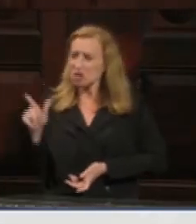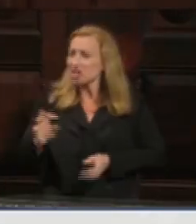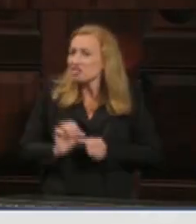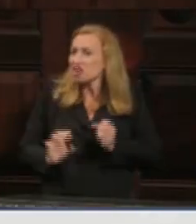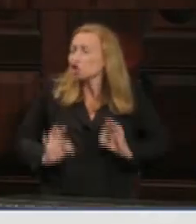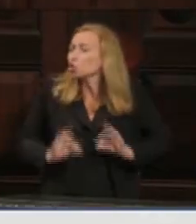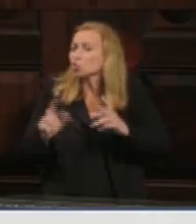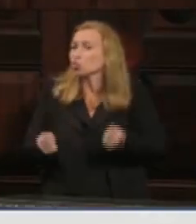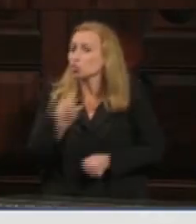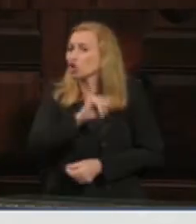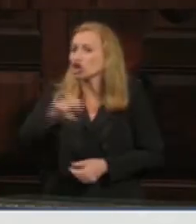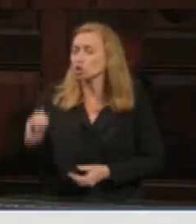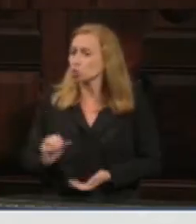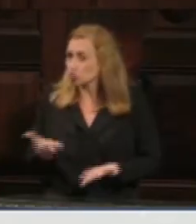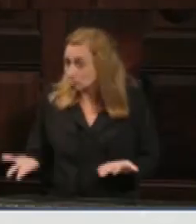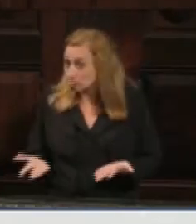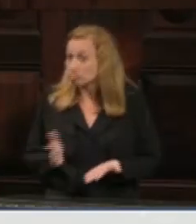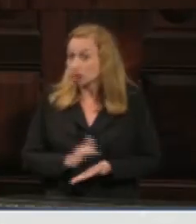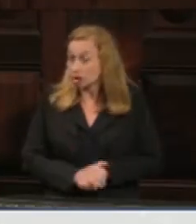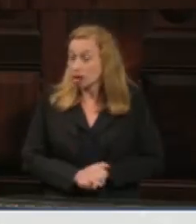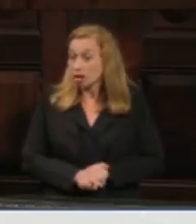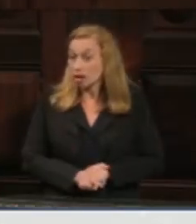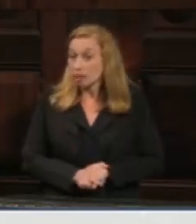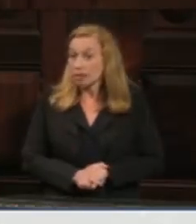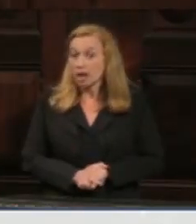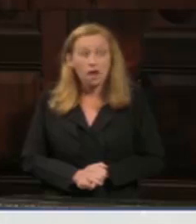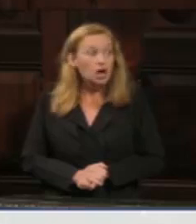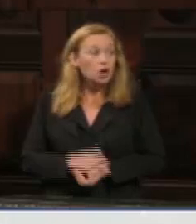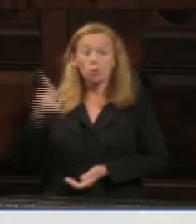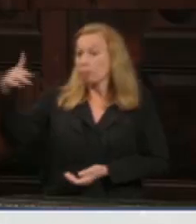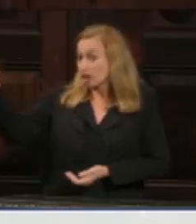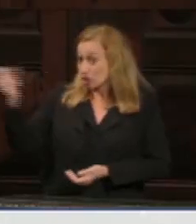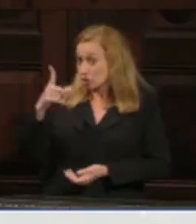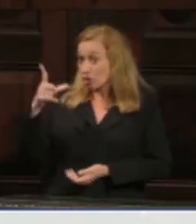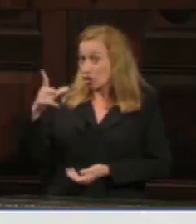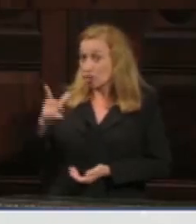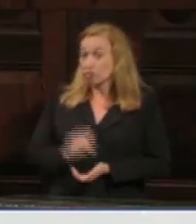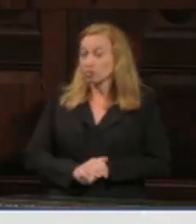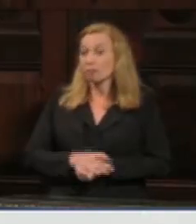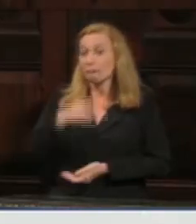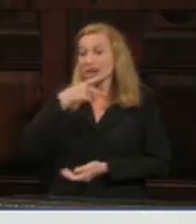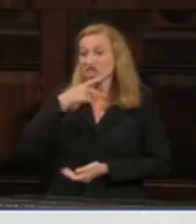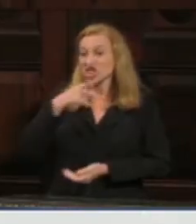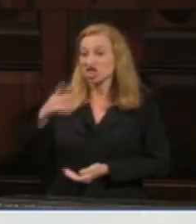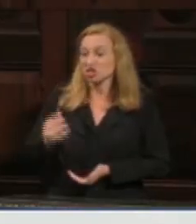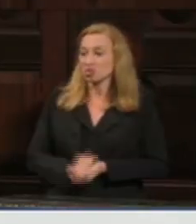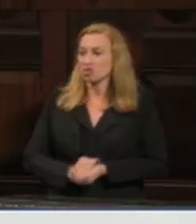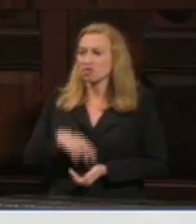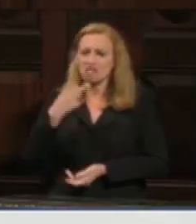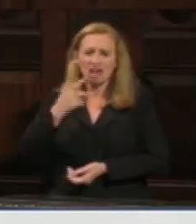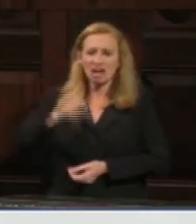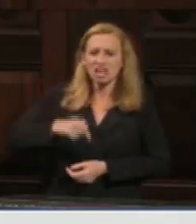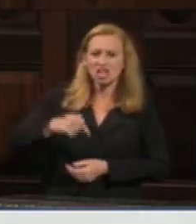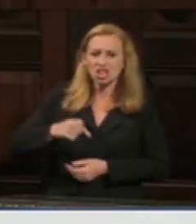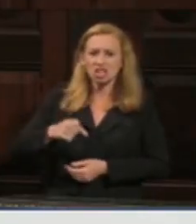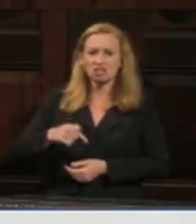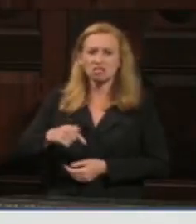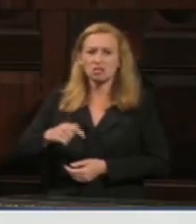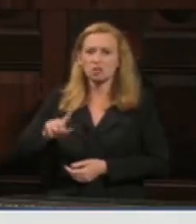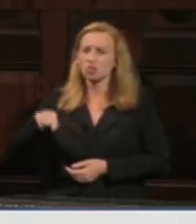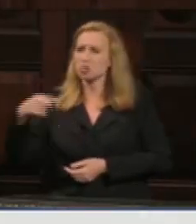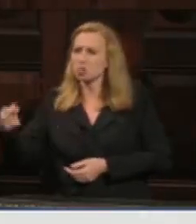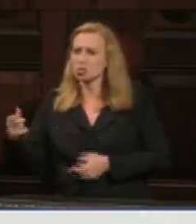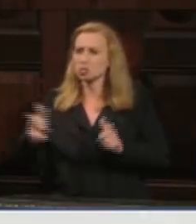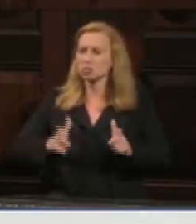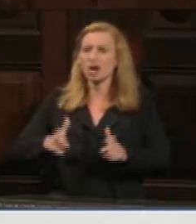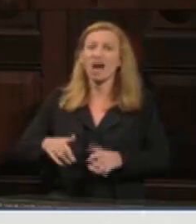isso e o pessoal do PSOL, seja aqui, seja na Câmara dos Deputados,